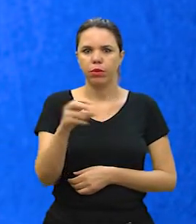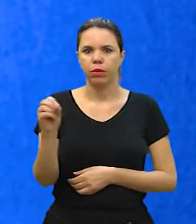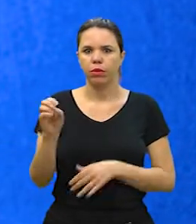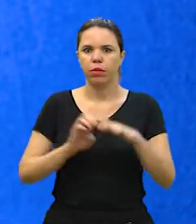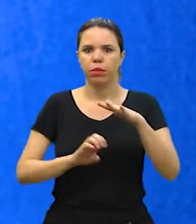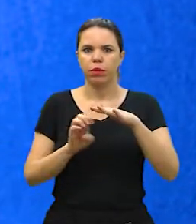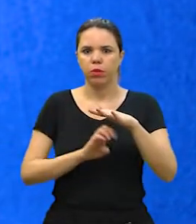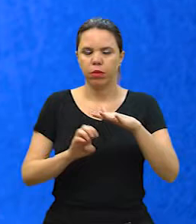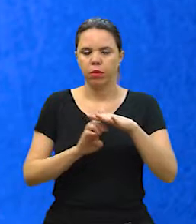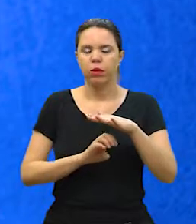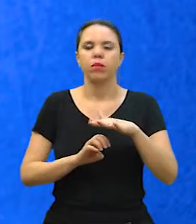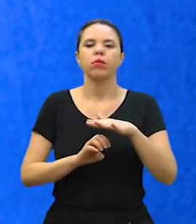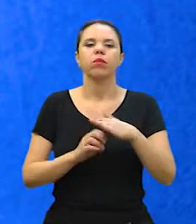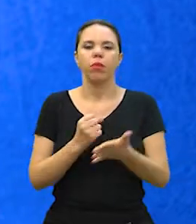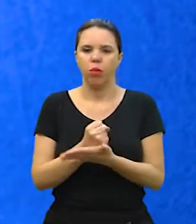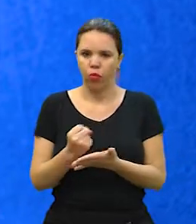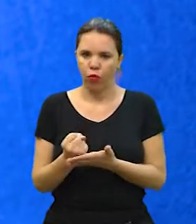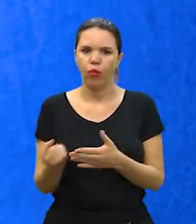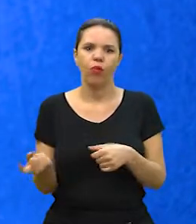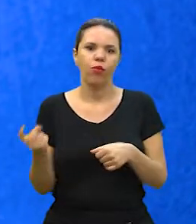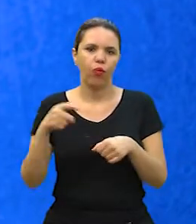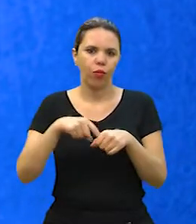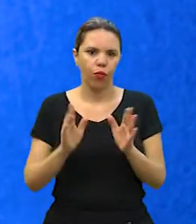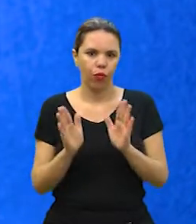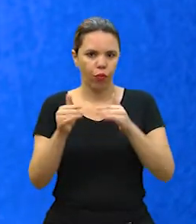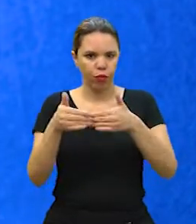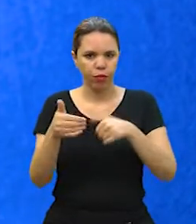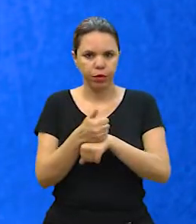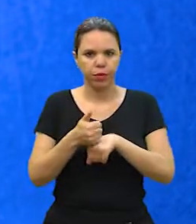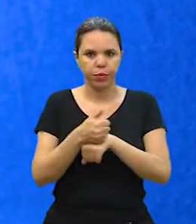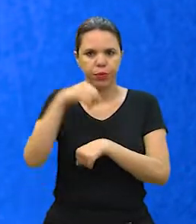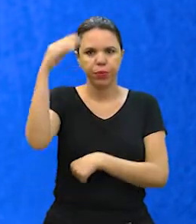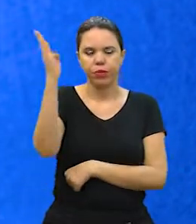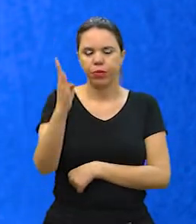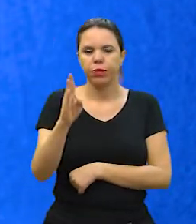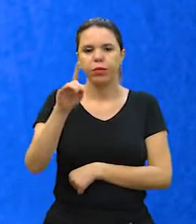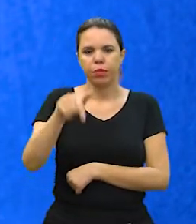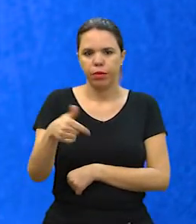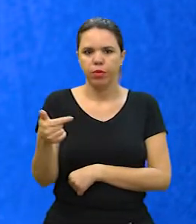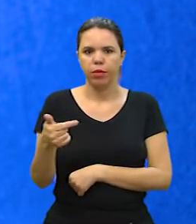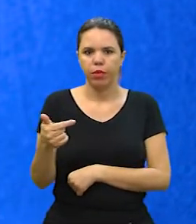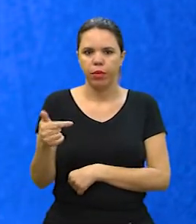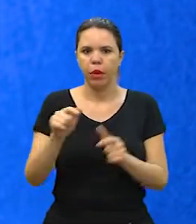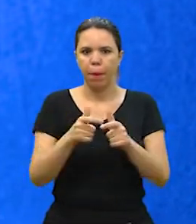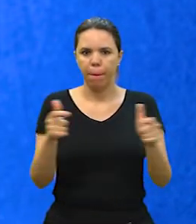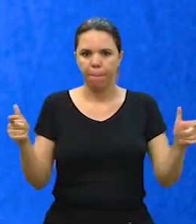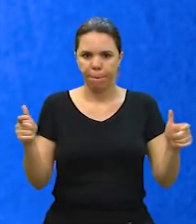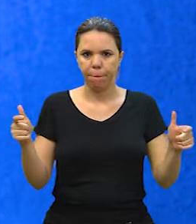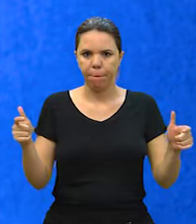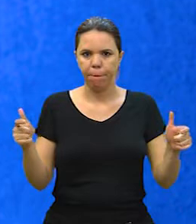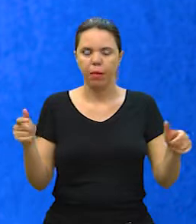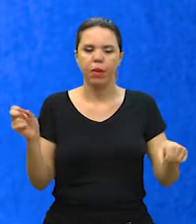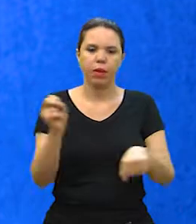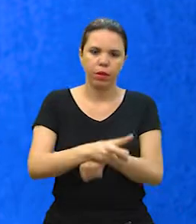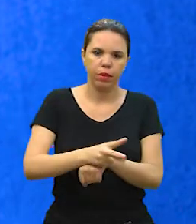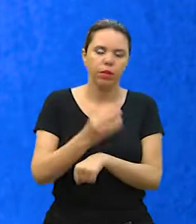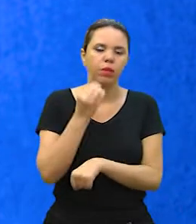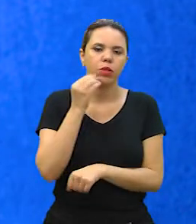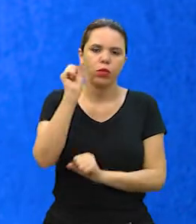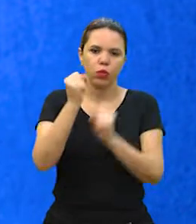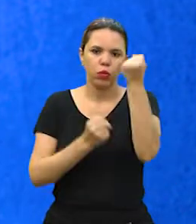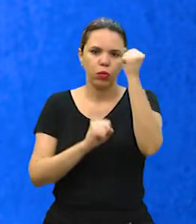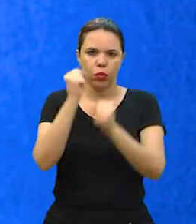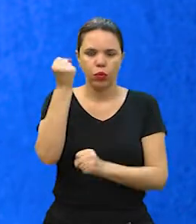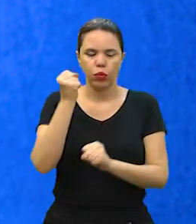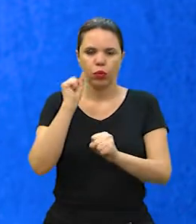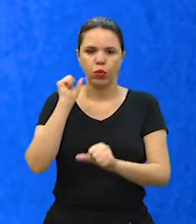25.200 empresas formais voltadas ao segmento. O Brasil é o segundo maior empregador da indústria